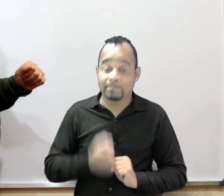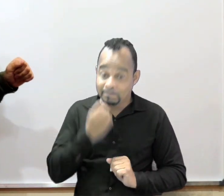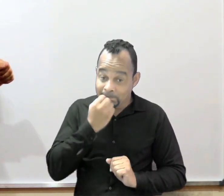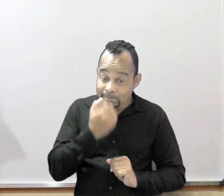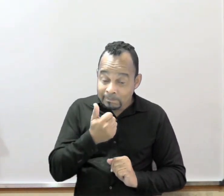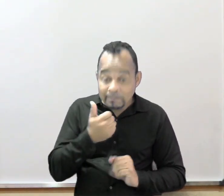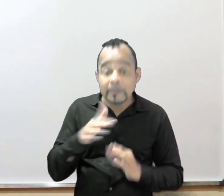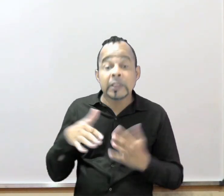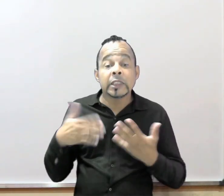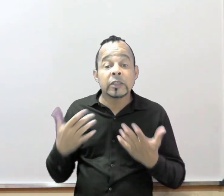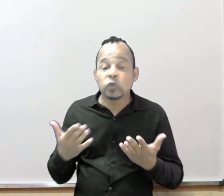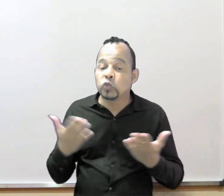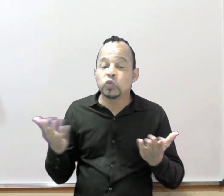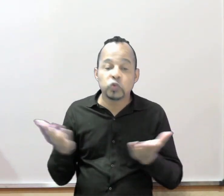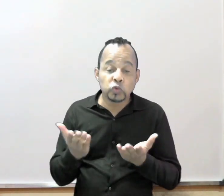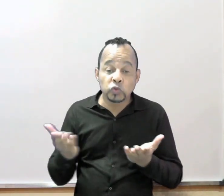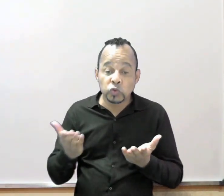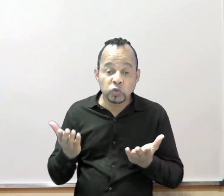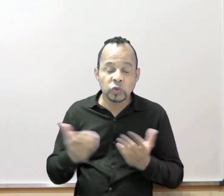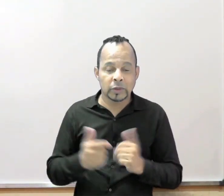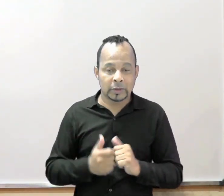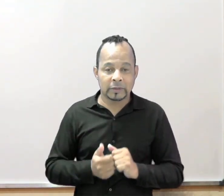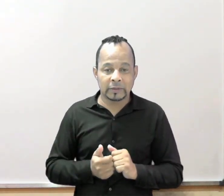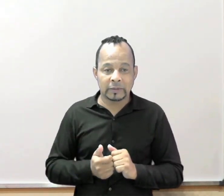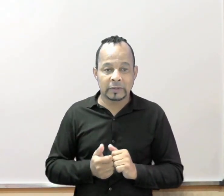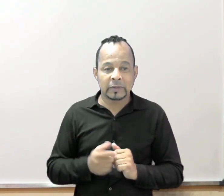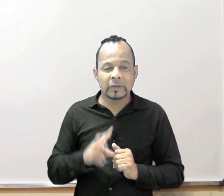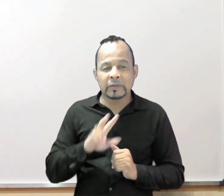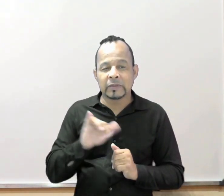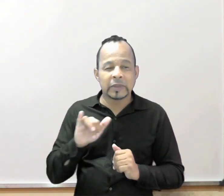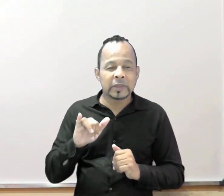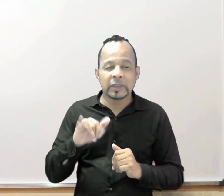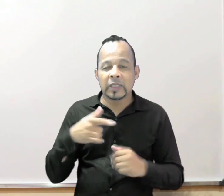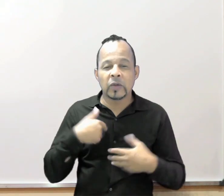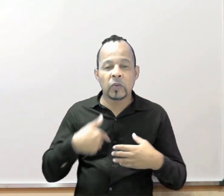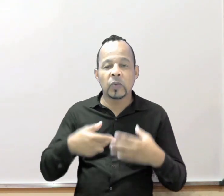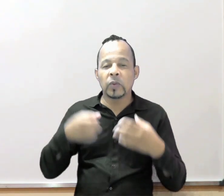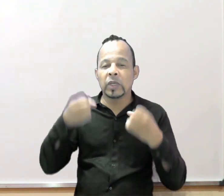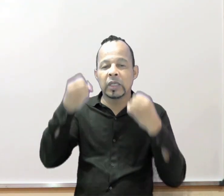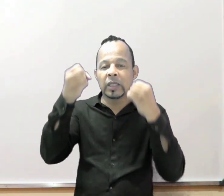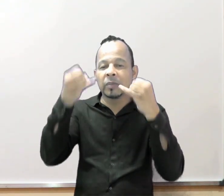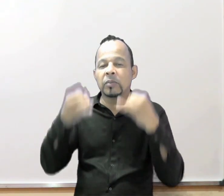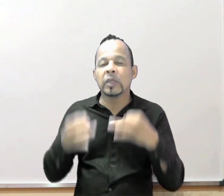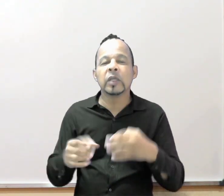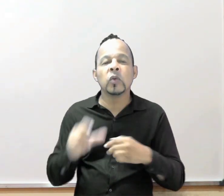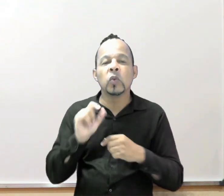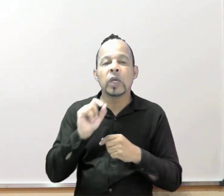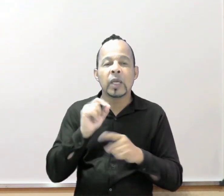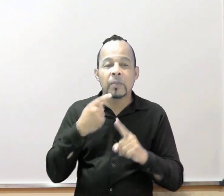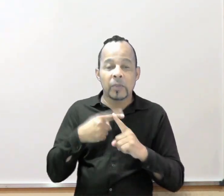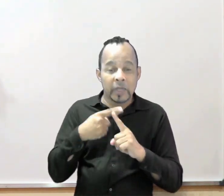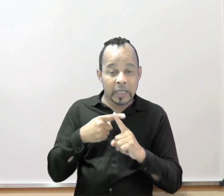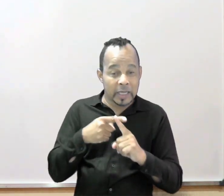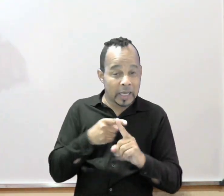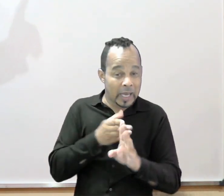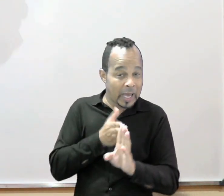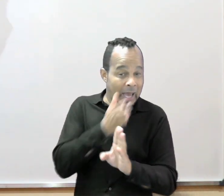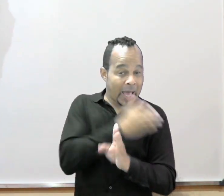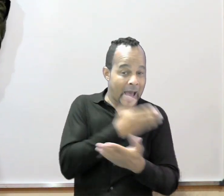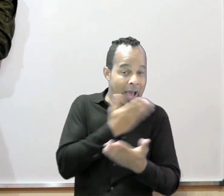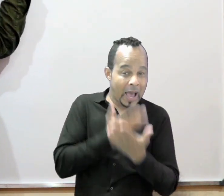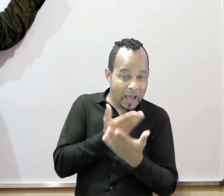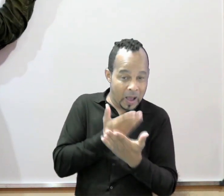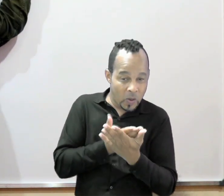bem. E agora eu vou fazer uma coisa que me pediram, porque naquela aula eu disse que se